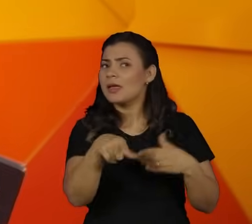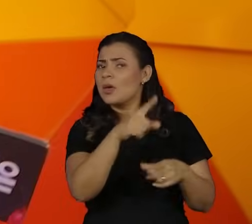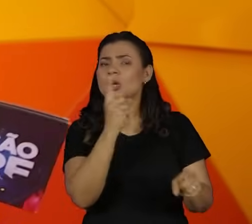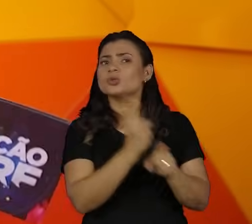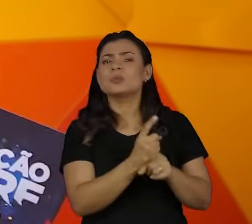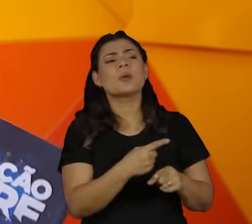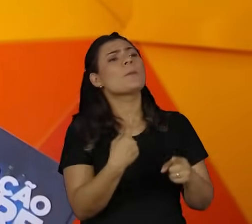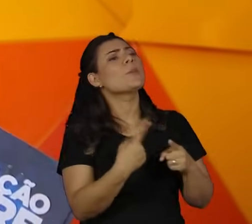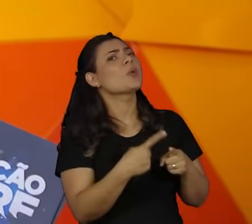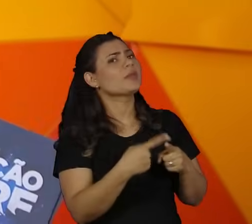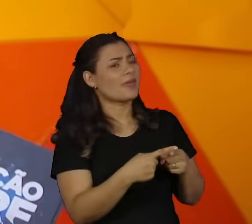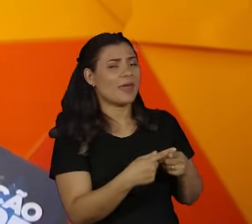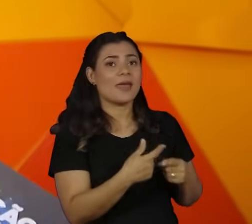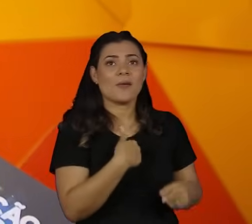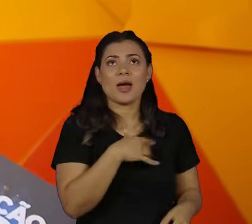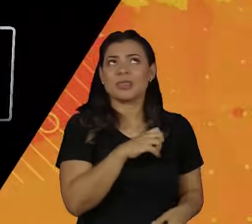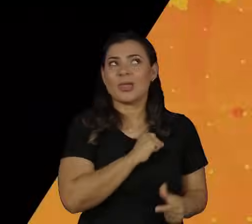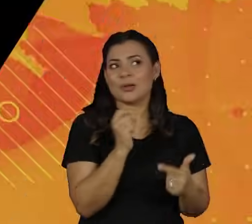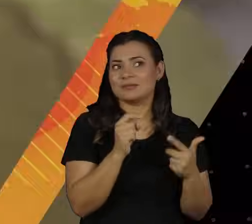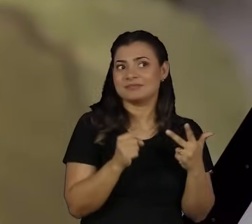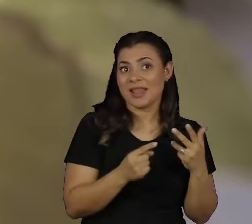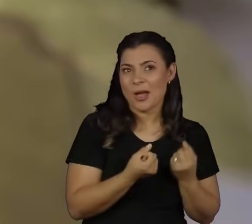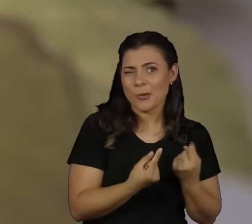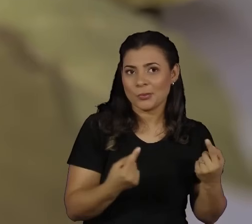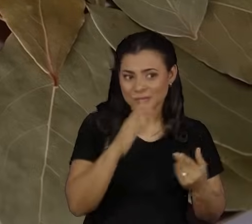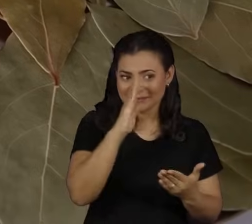porque eu bem gosto de algumas.